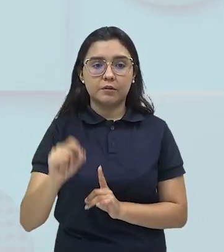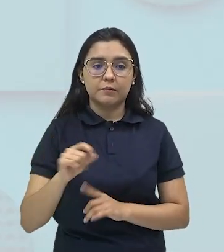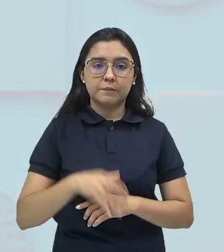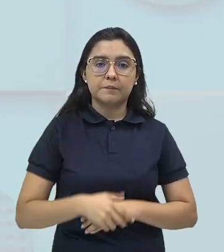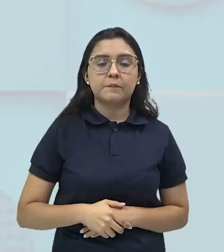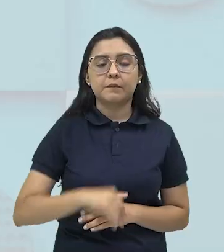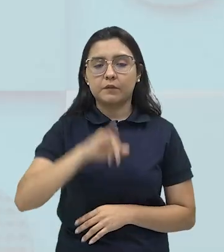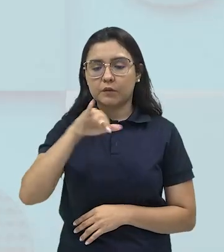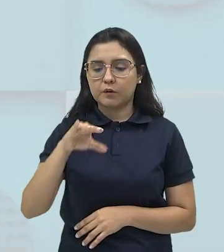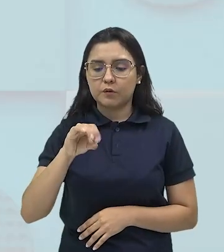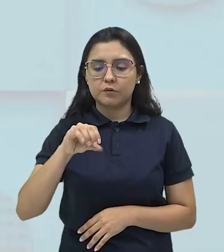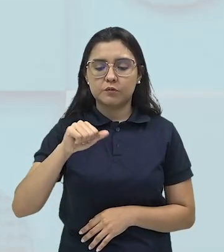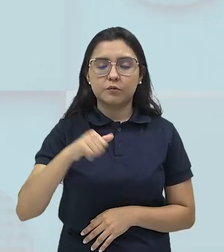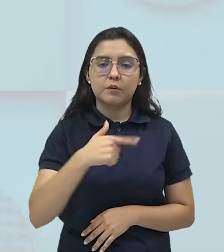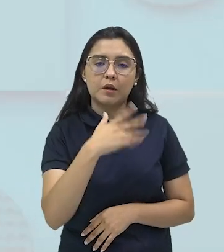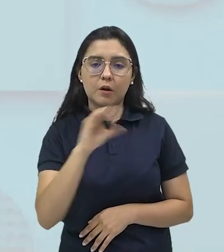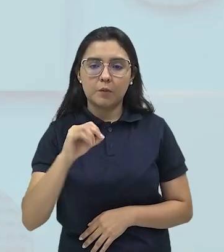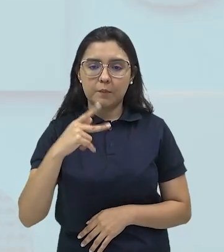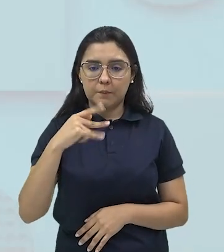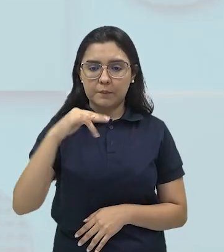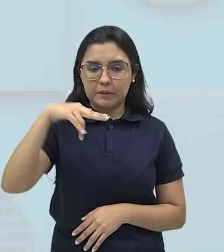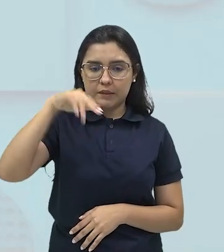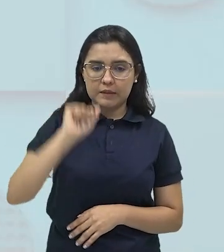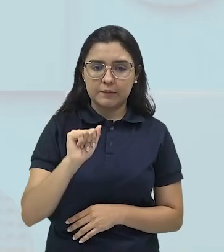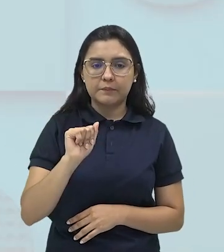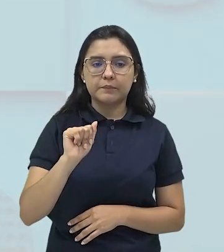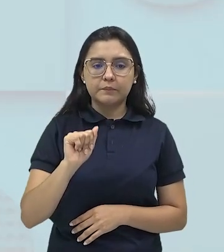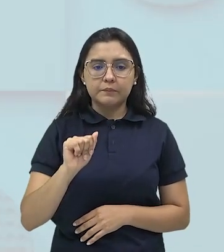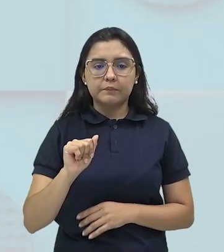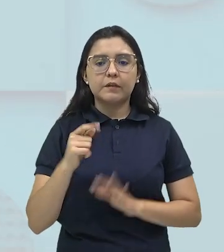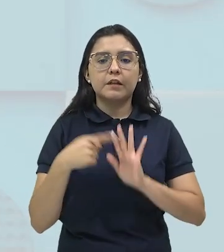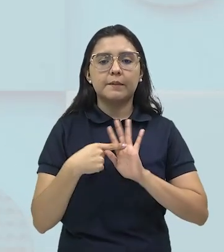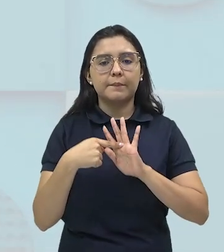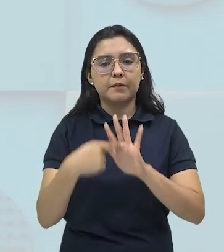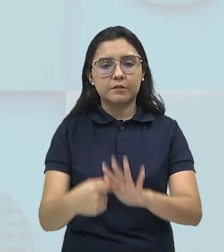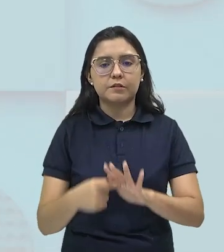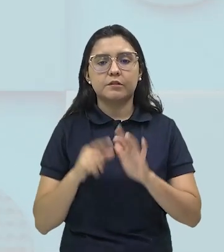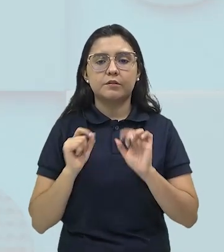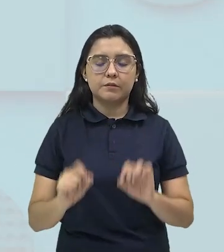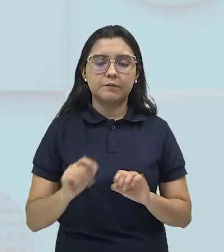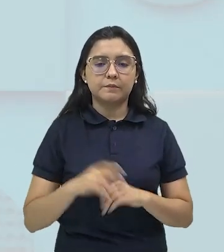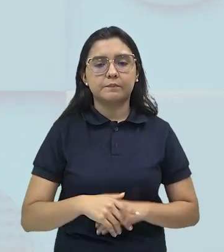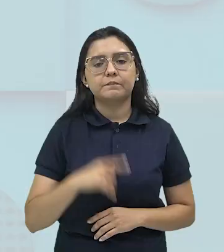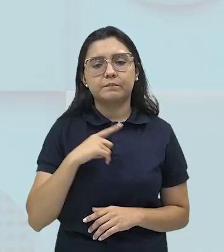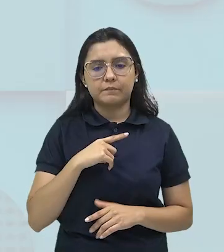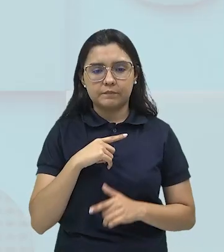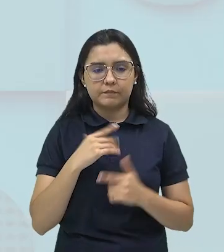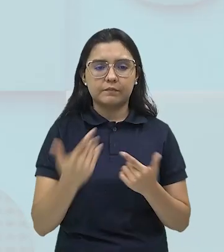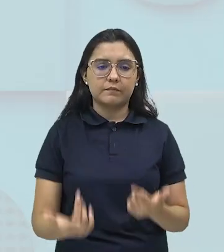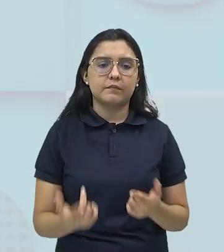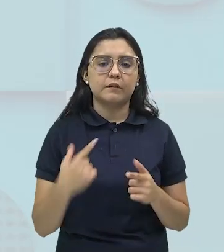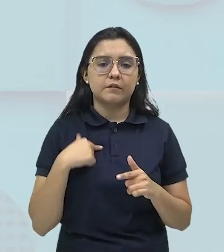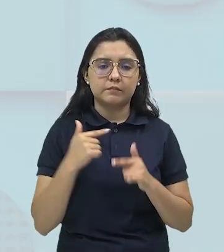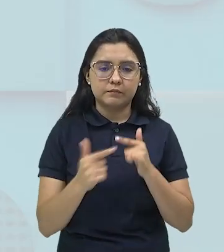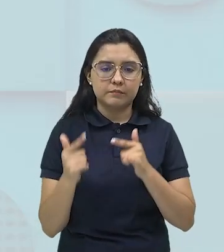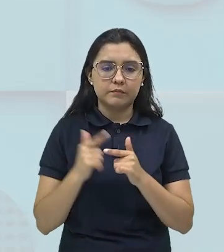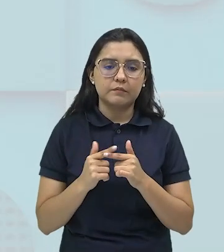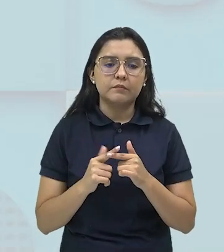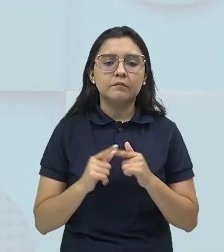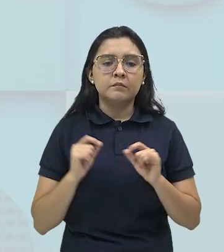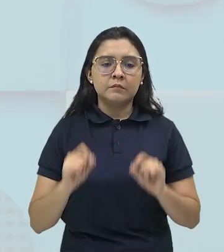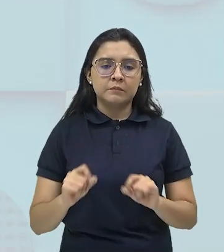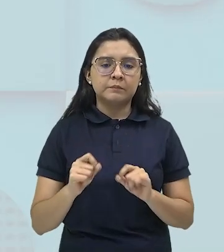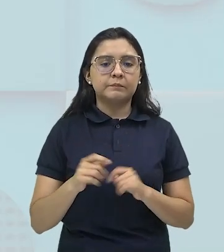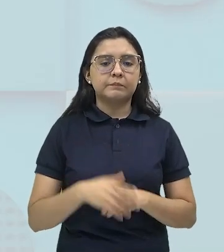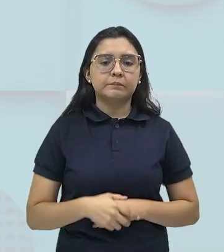João Pina, né? Que, no caso, ele destaca aí a instabilidade política e social causada pela tirania de Bacamarte, que é